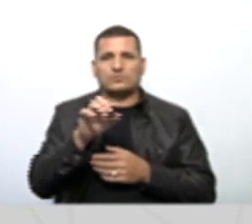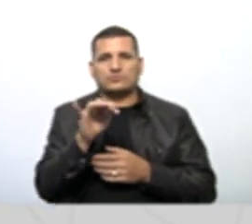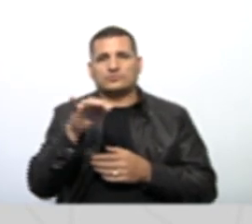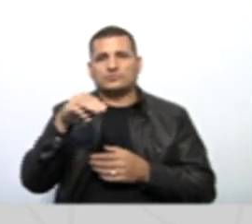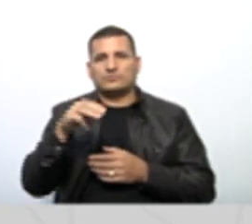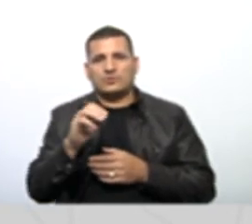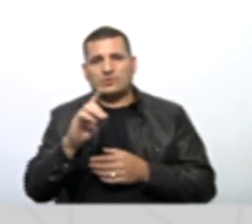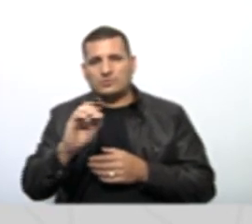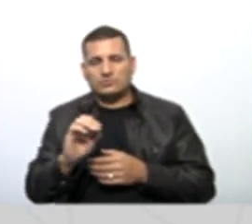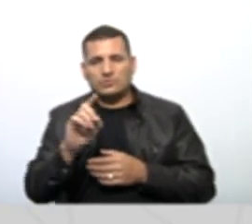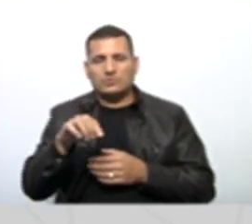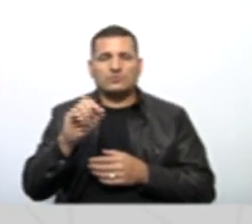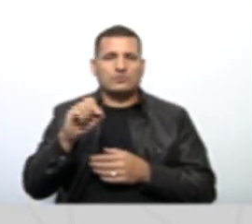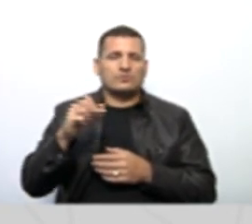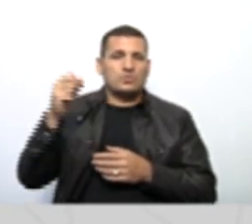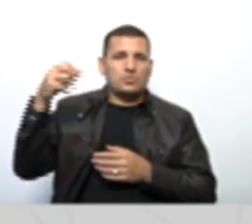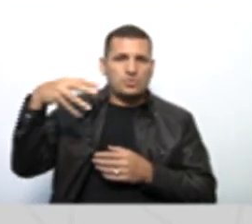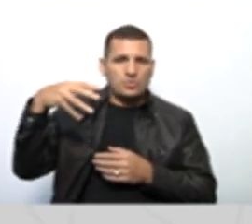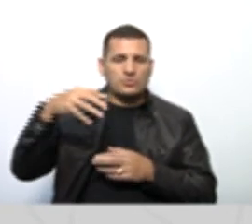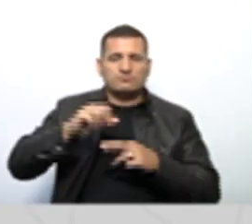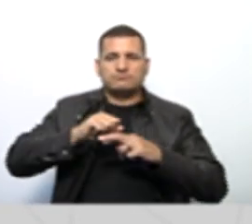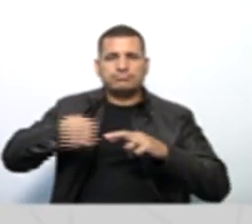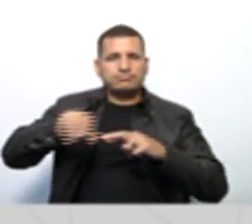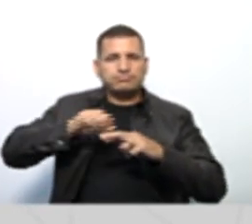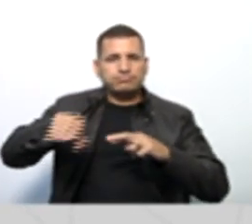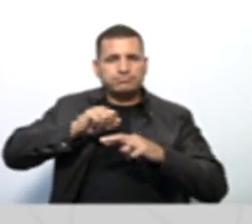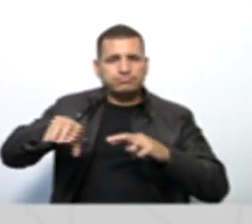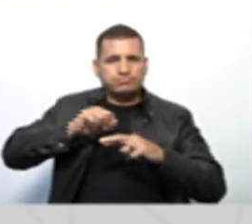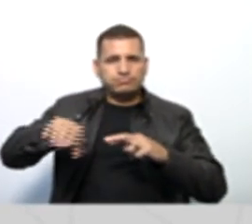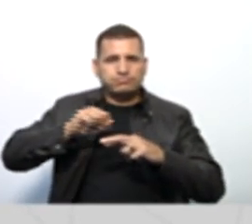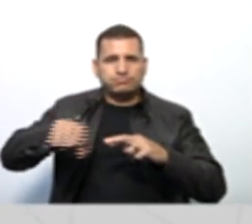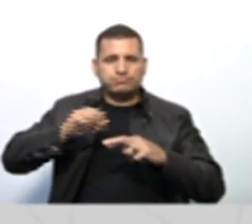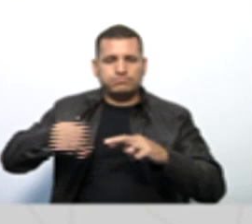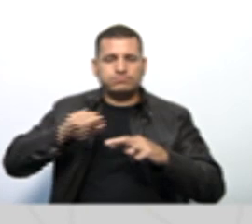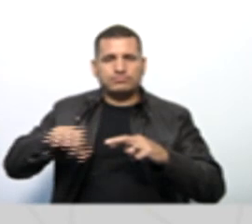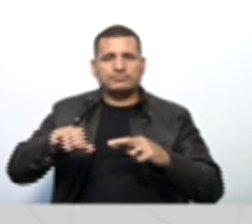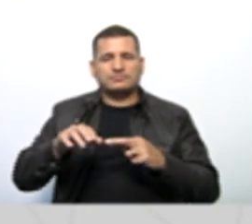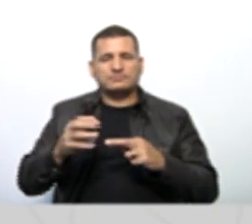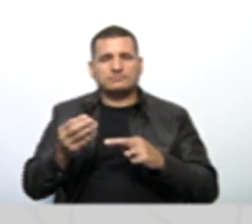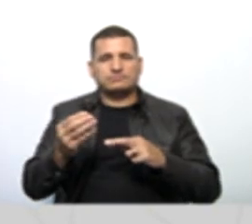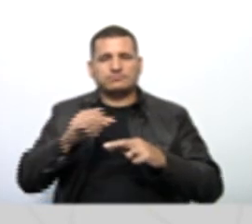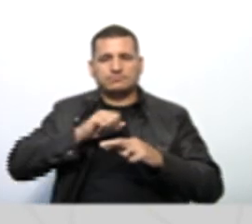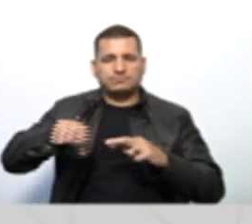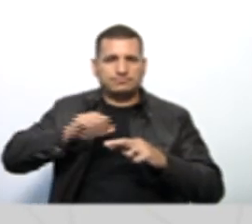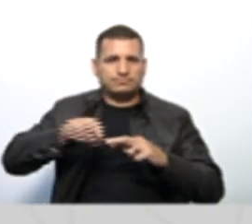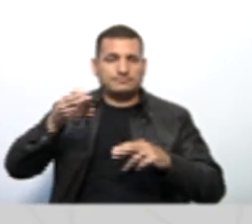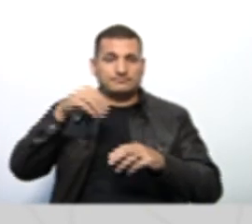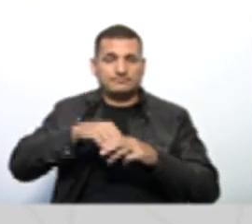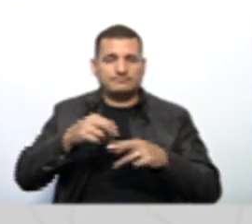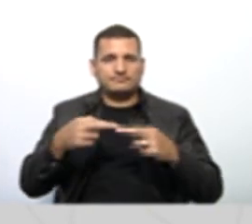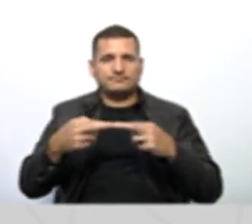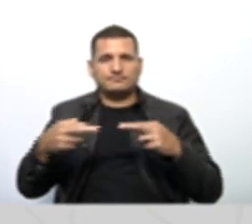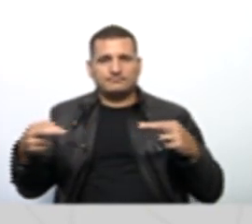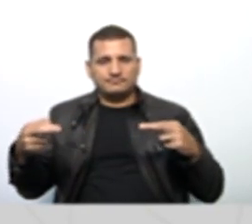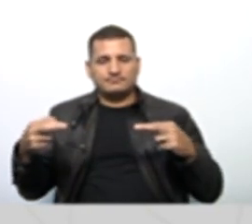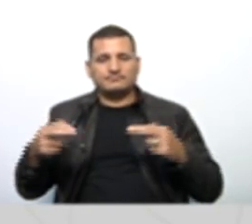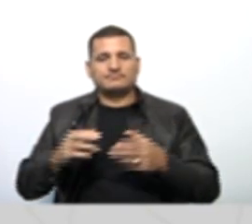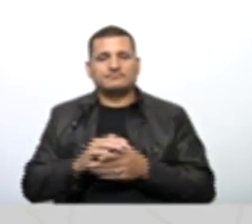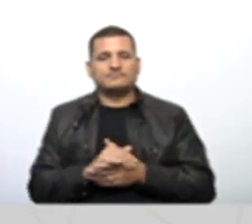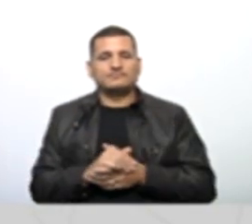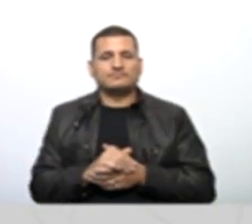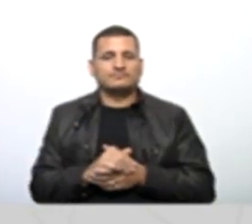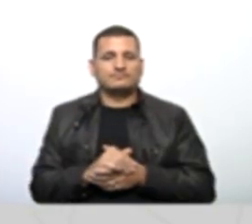passa vários feixes de luz vários sinais de luz sendo transmitindo no cabo certo pessoal